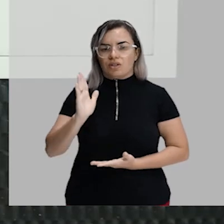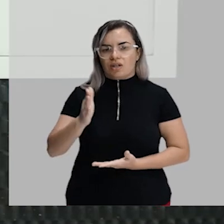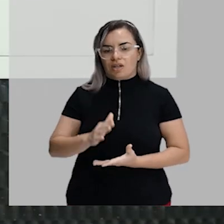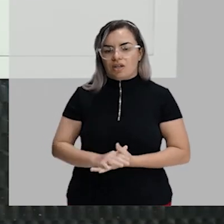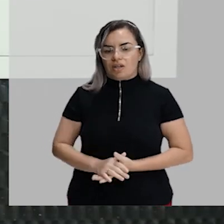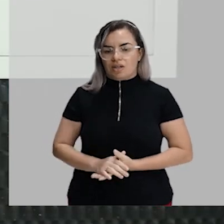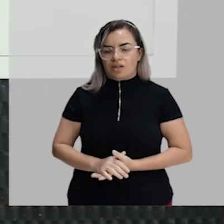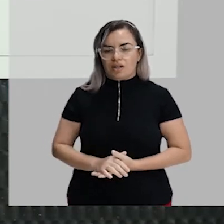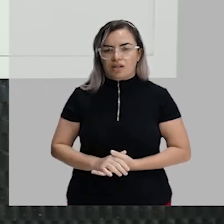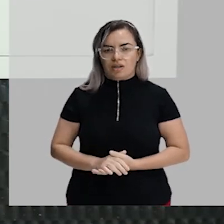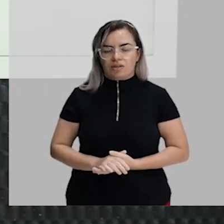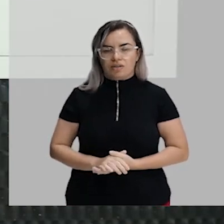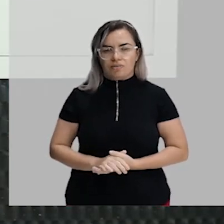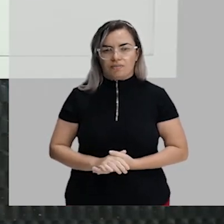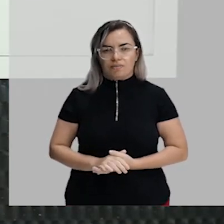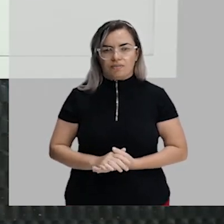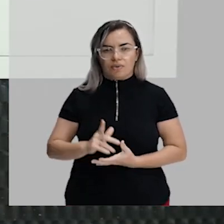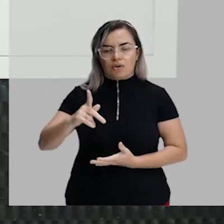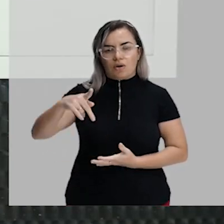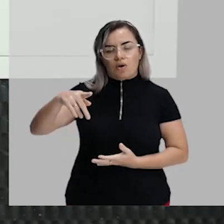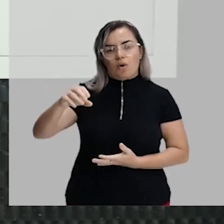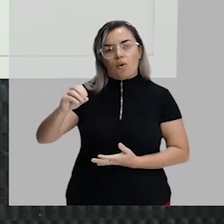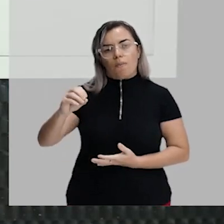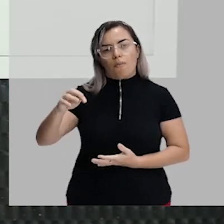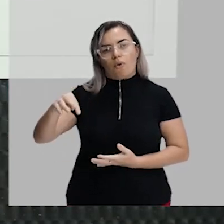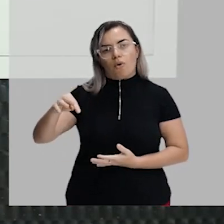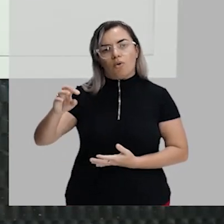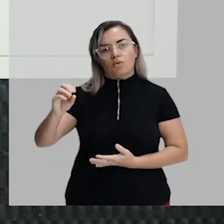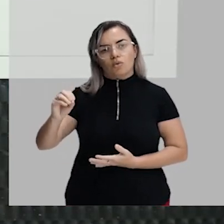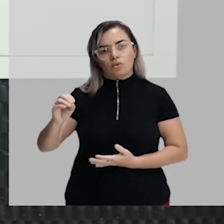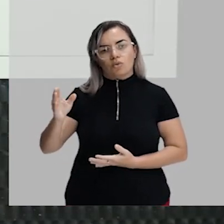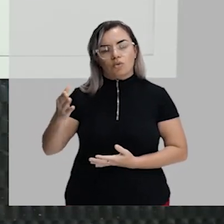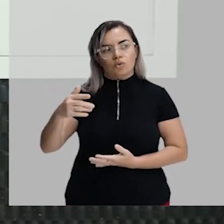de gelo da água, né? Então aqui é o ponto